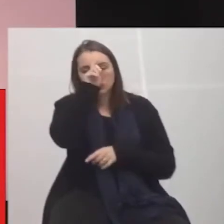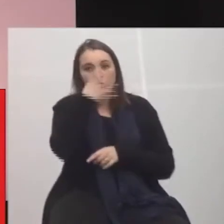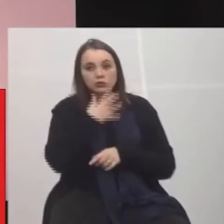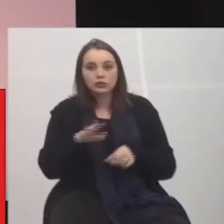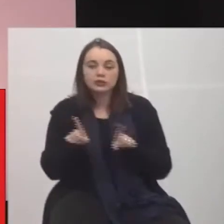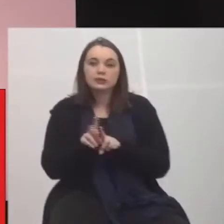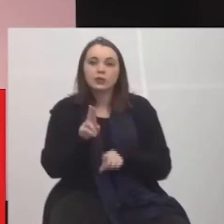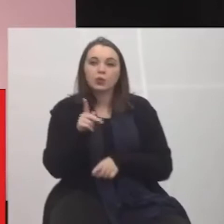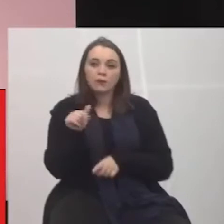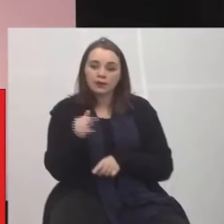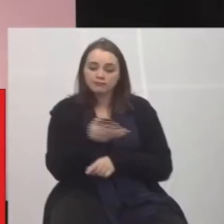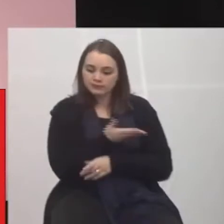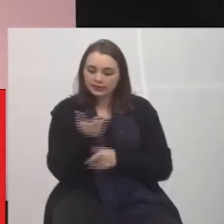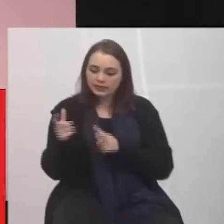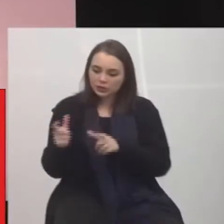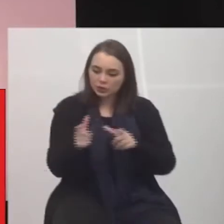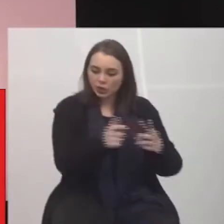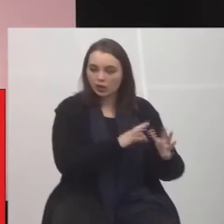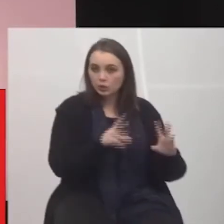Então, nesses locais